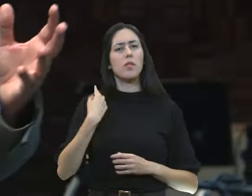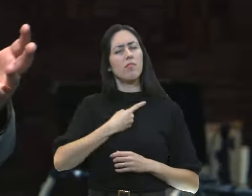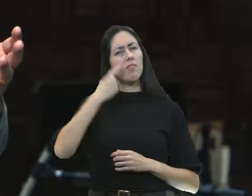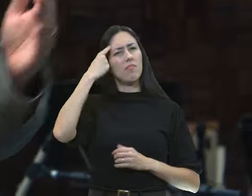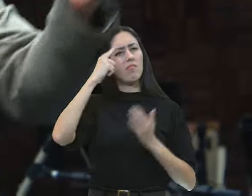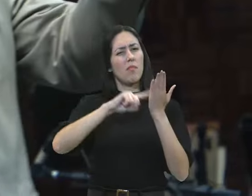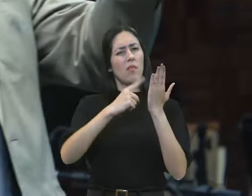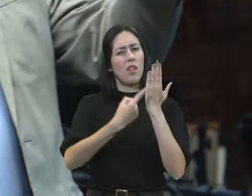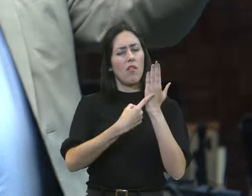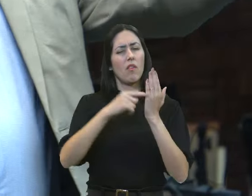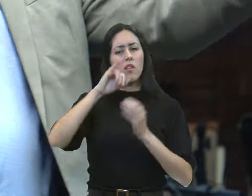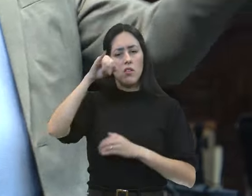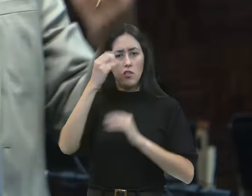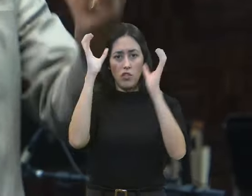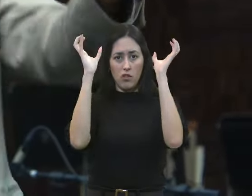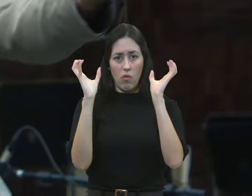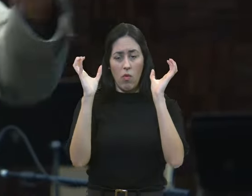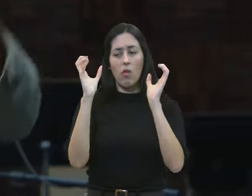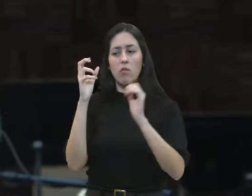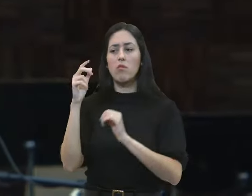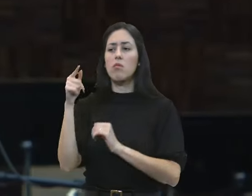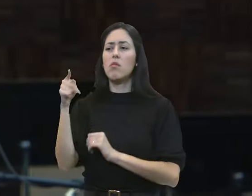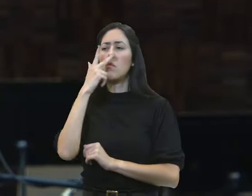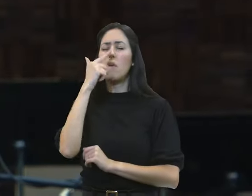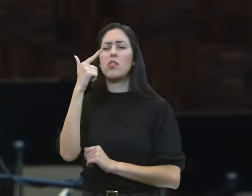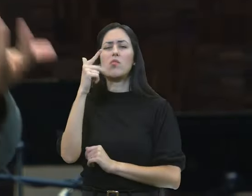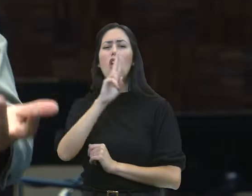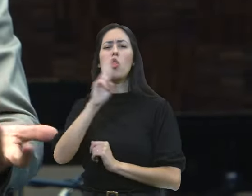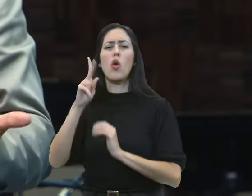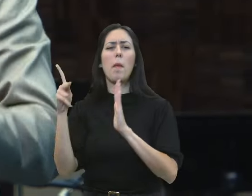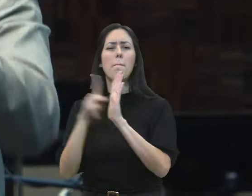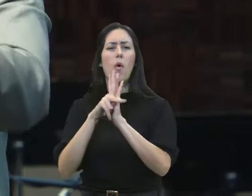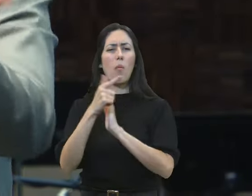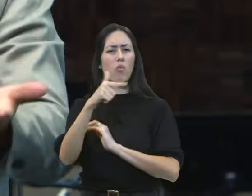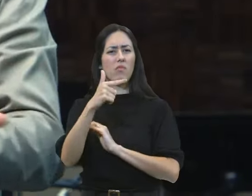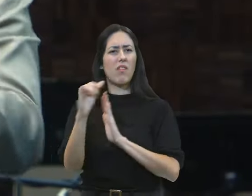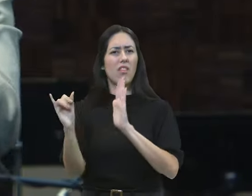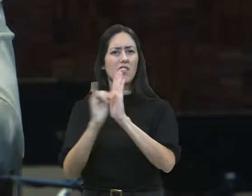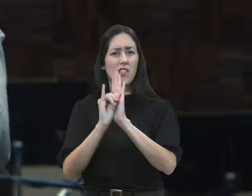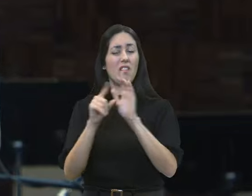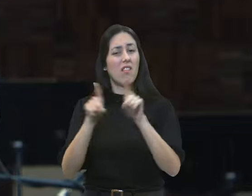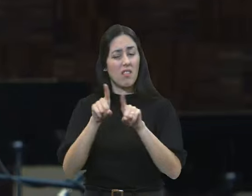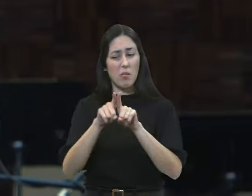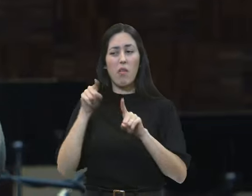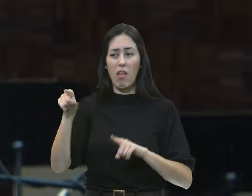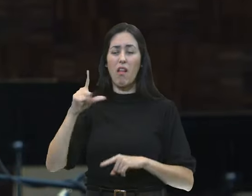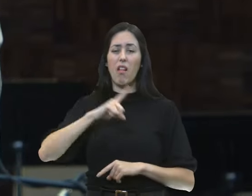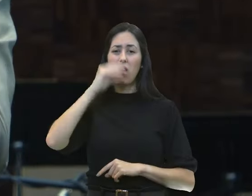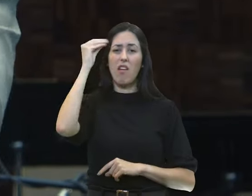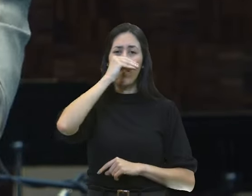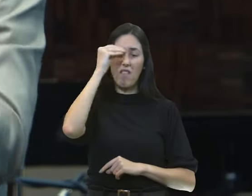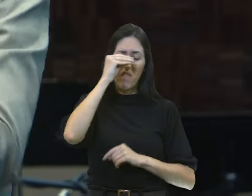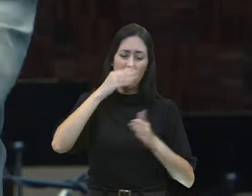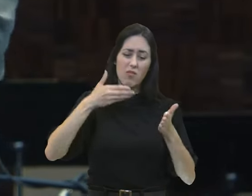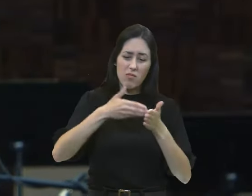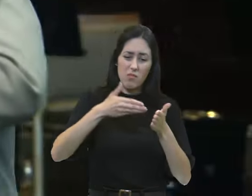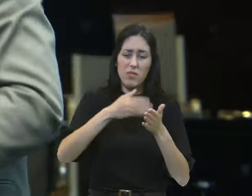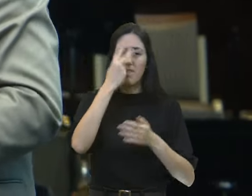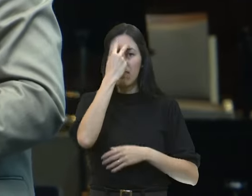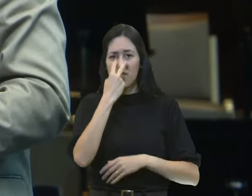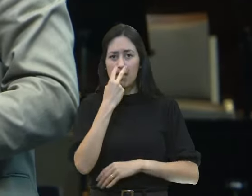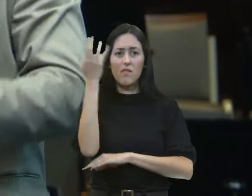só alguém que era filho de alguém e não tinha uma identidade própria, e além disso ainda tinha suas fraquezas e limitações por ser cego